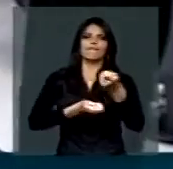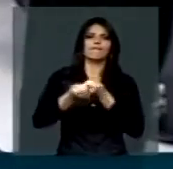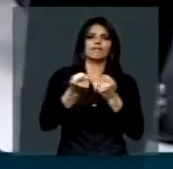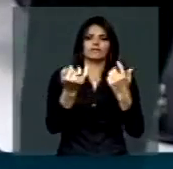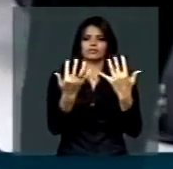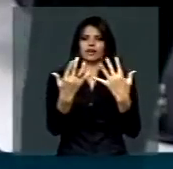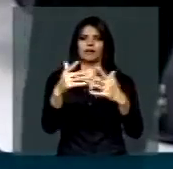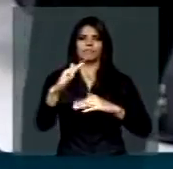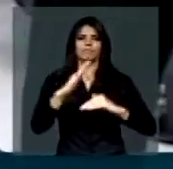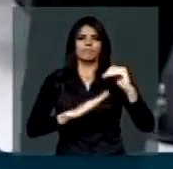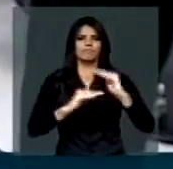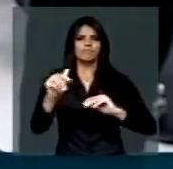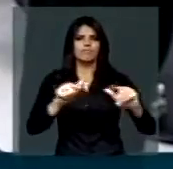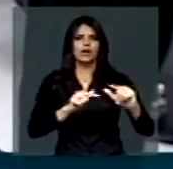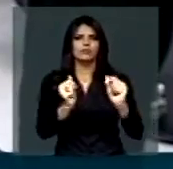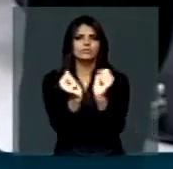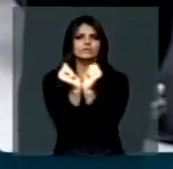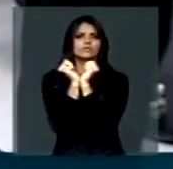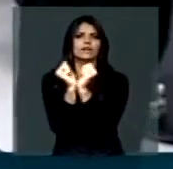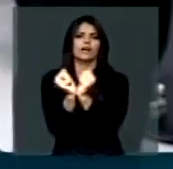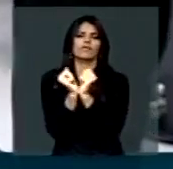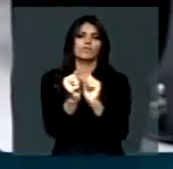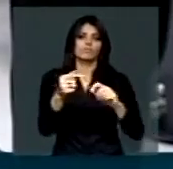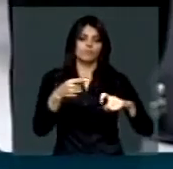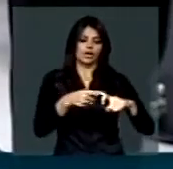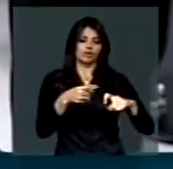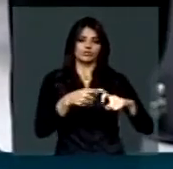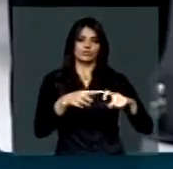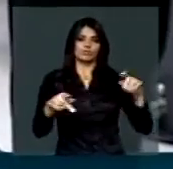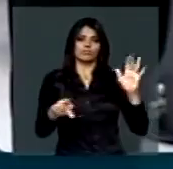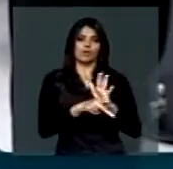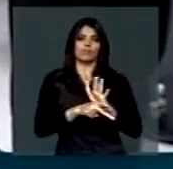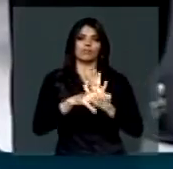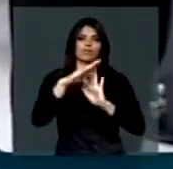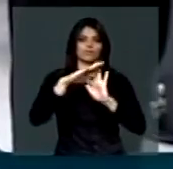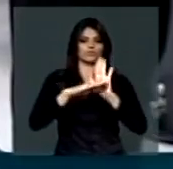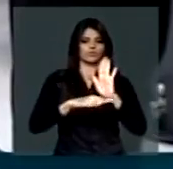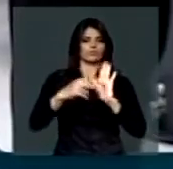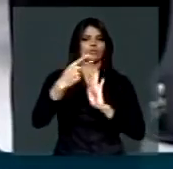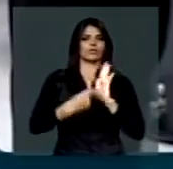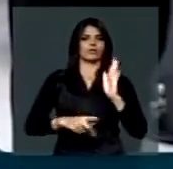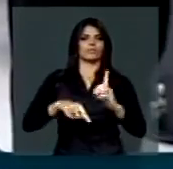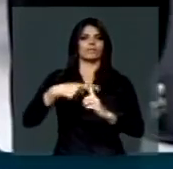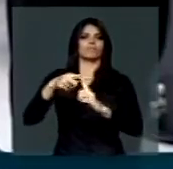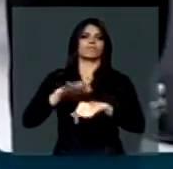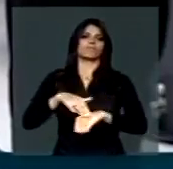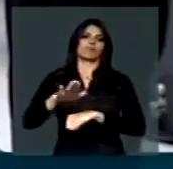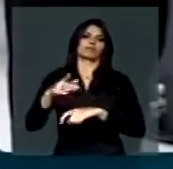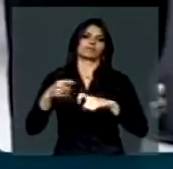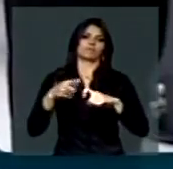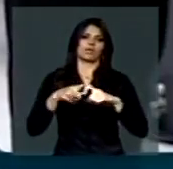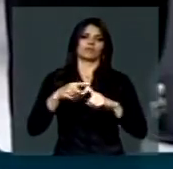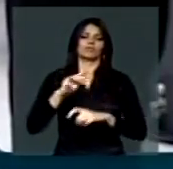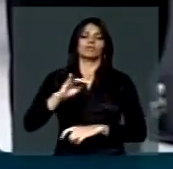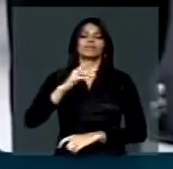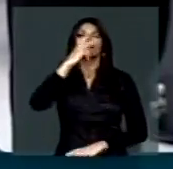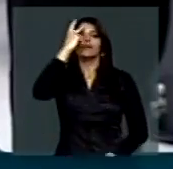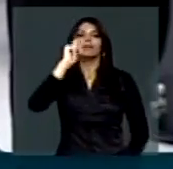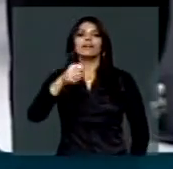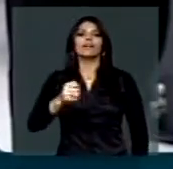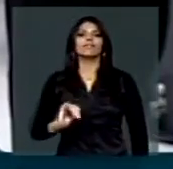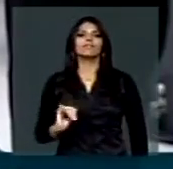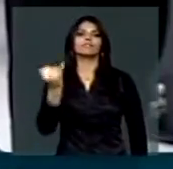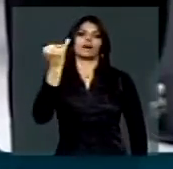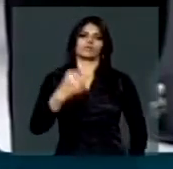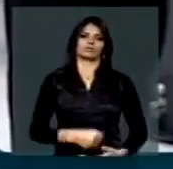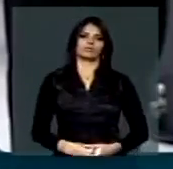obra escrava desses médicos no programa Mais Médicos. Sabe-se lá quem levando vantagem em relação a isso.